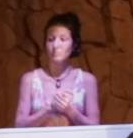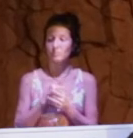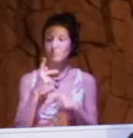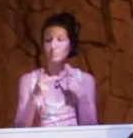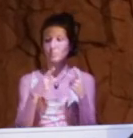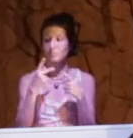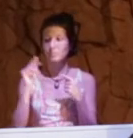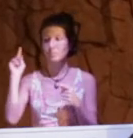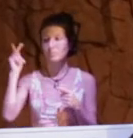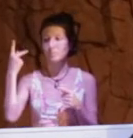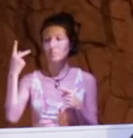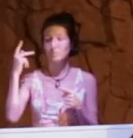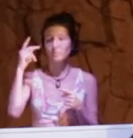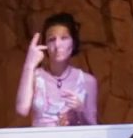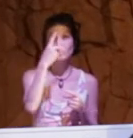africano,